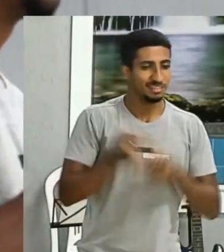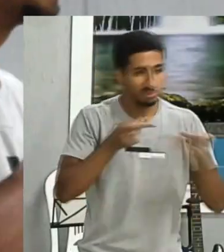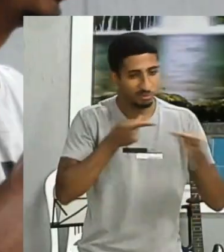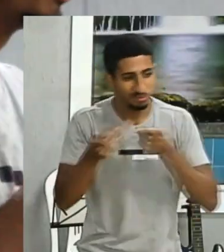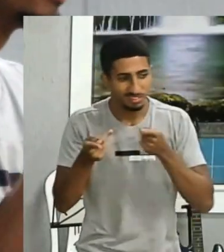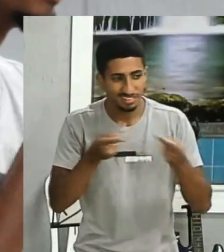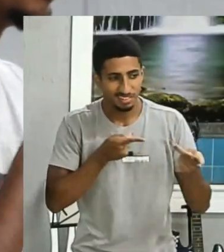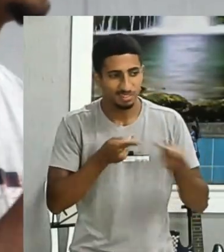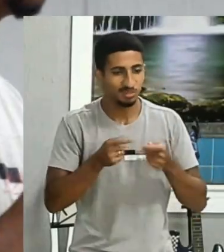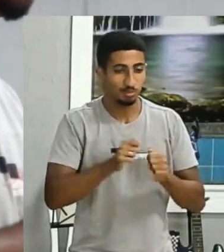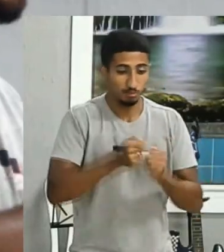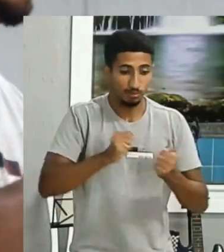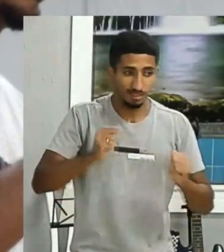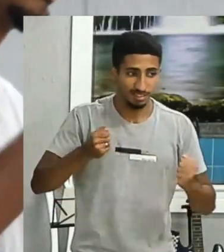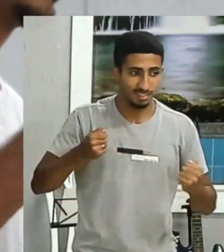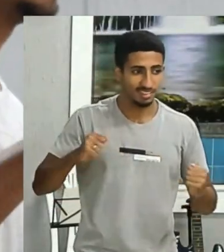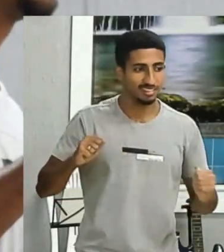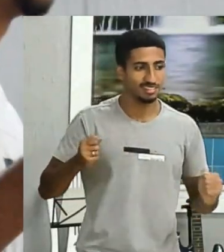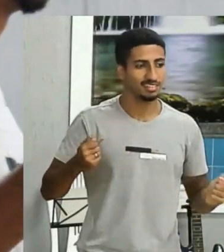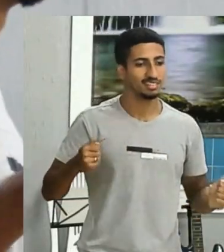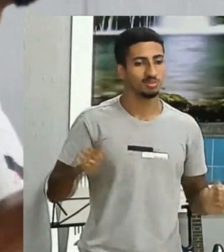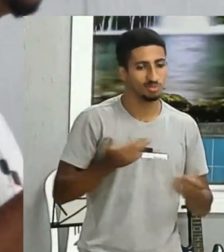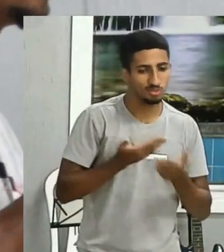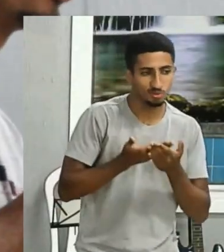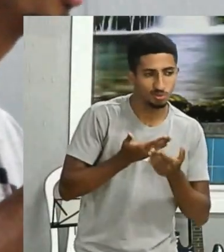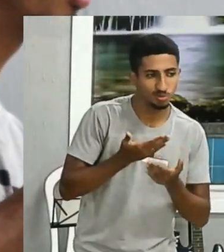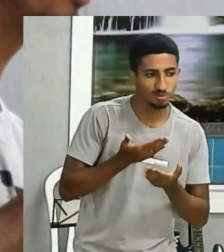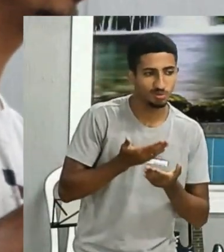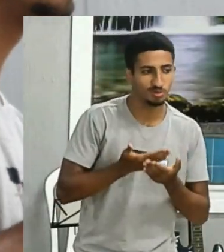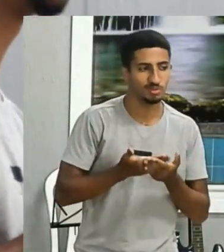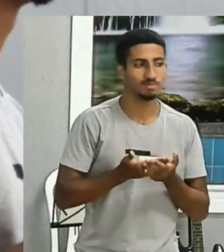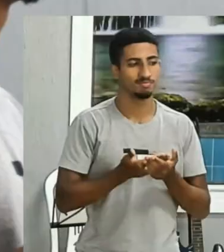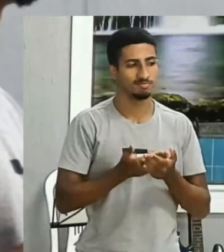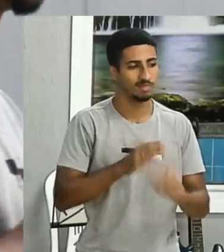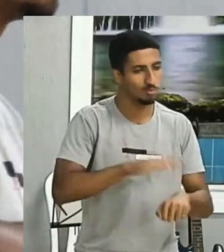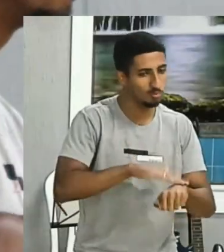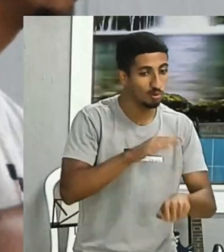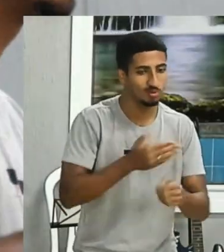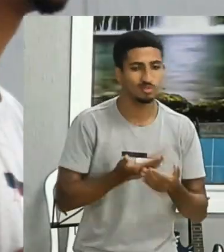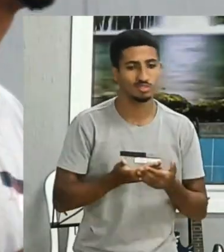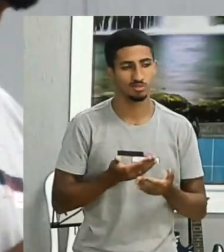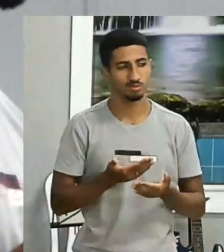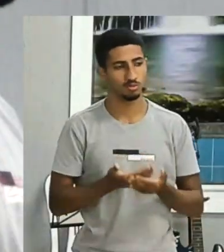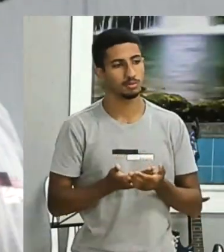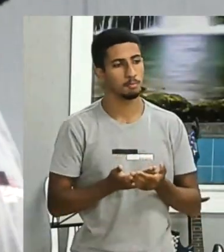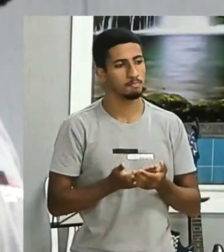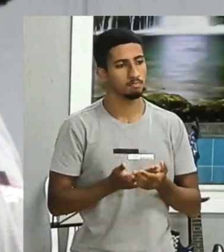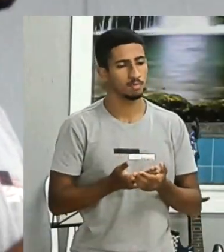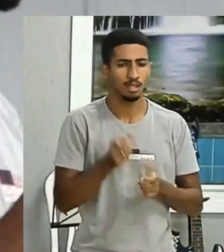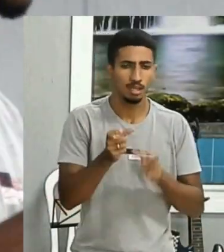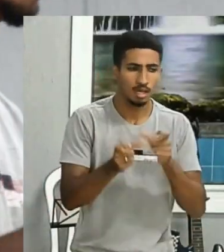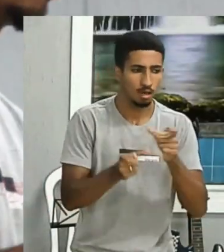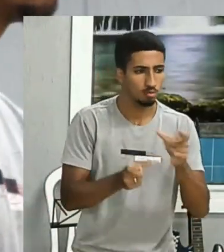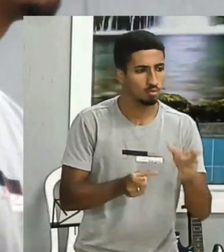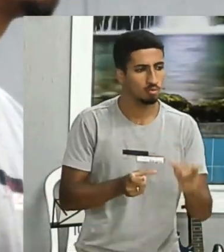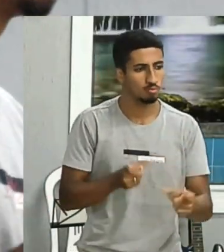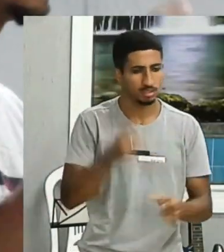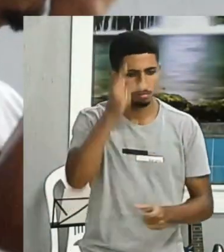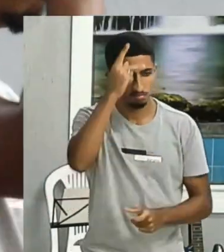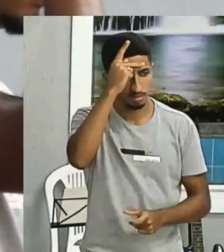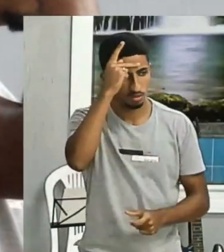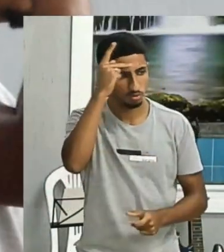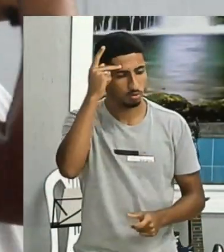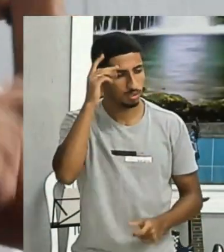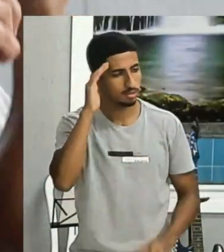Algumas pessoas entendem que esses anjos aí, e nas